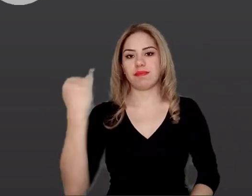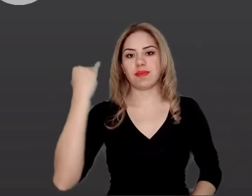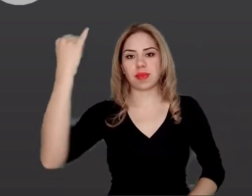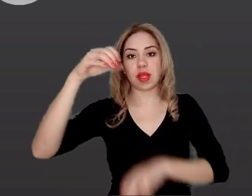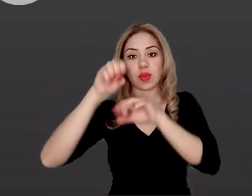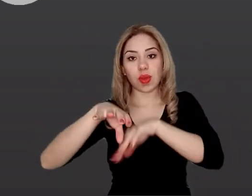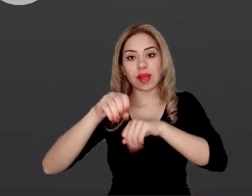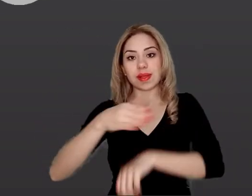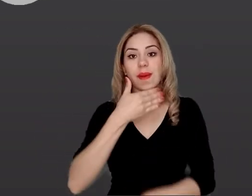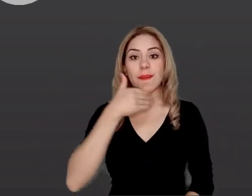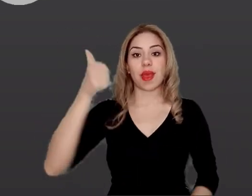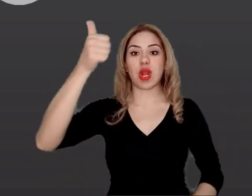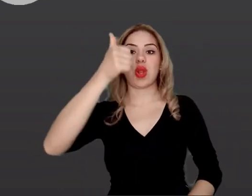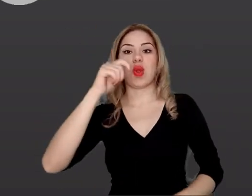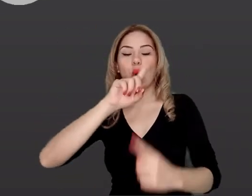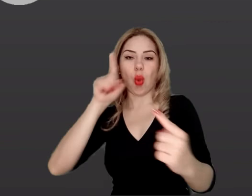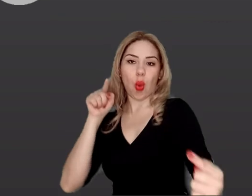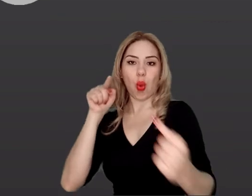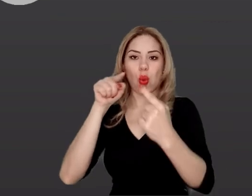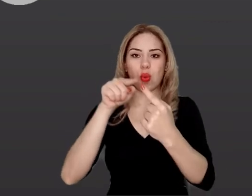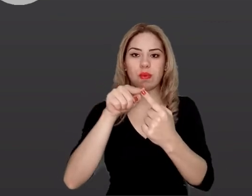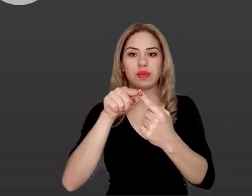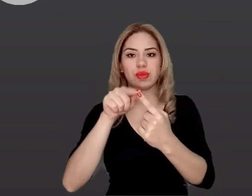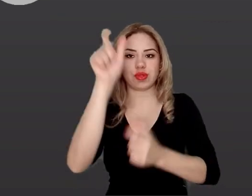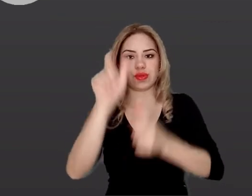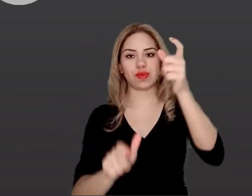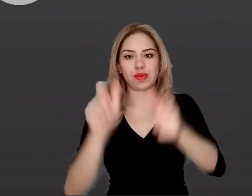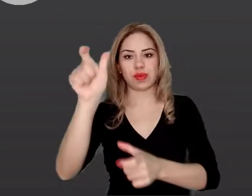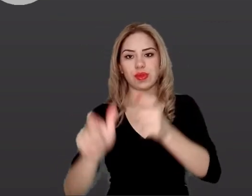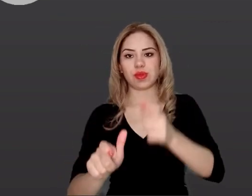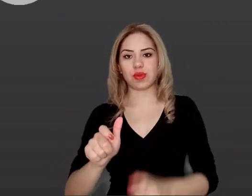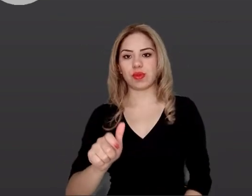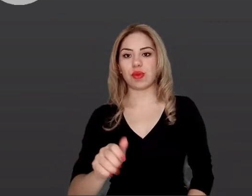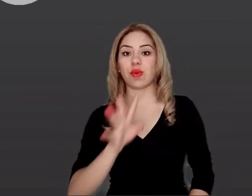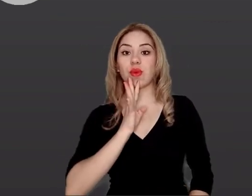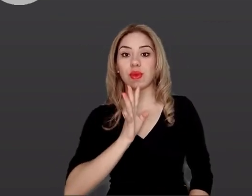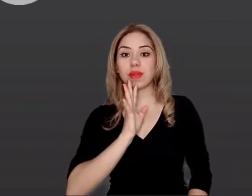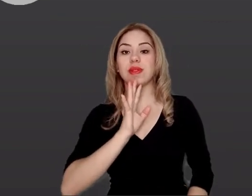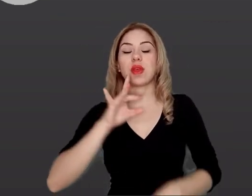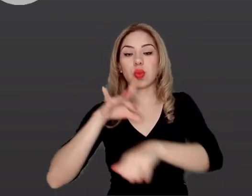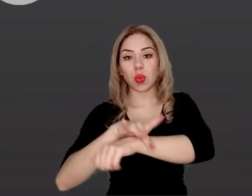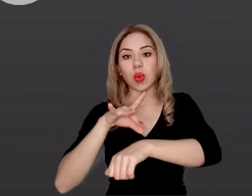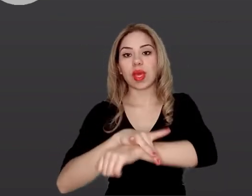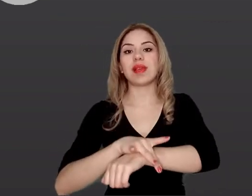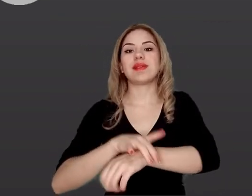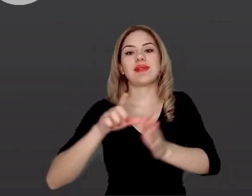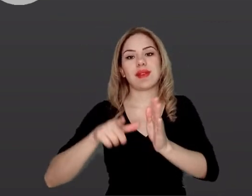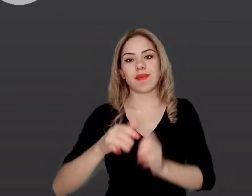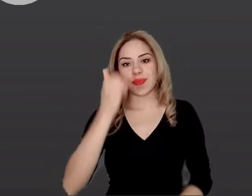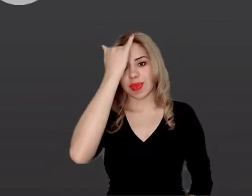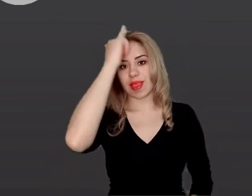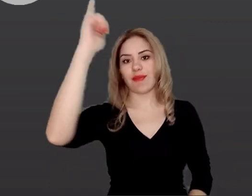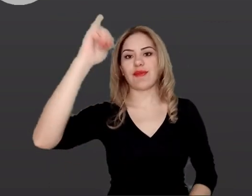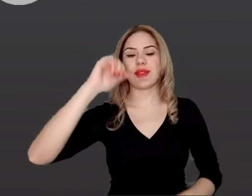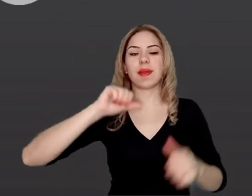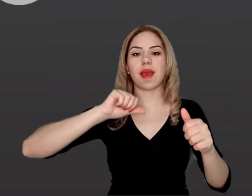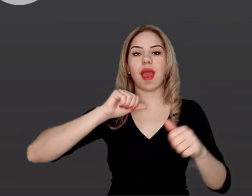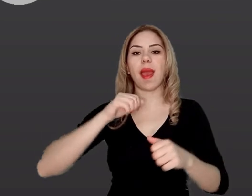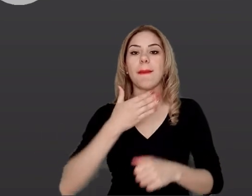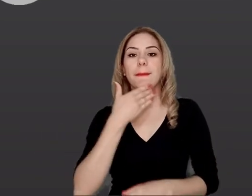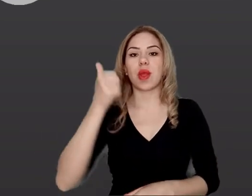A educação é a melhor forma de atingir essas pessoas, pois conhecendo a doença, eles vão conseguir fazer as suas